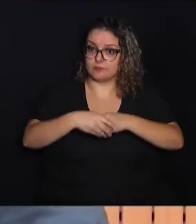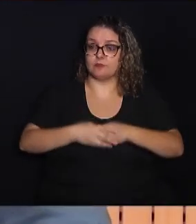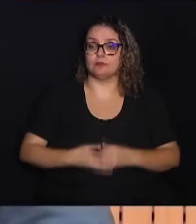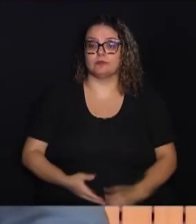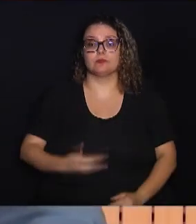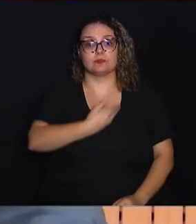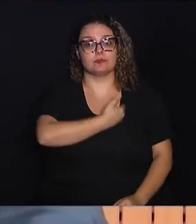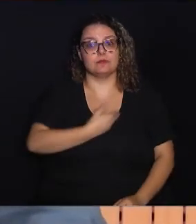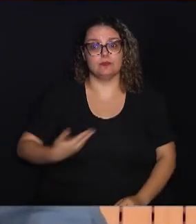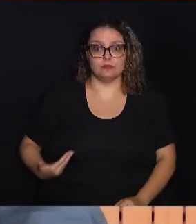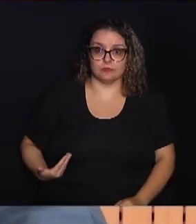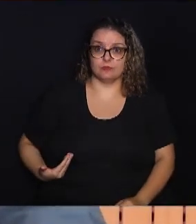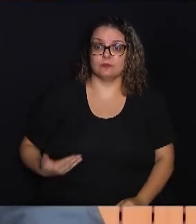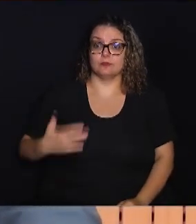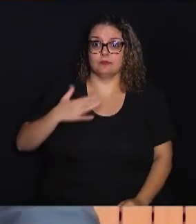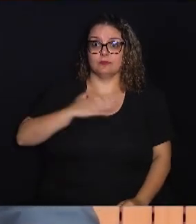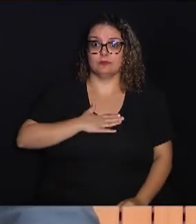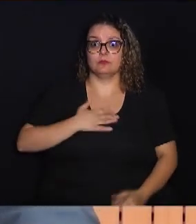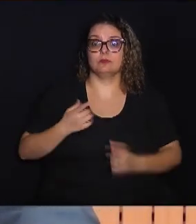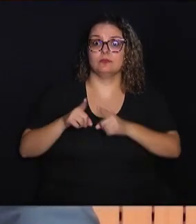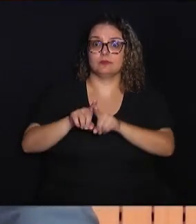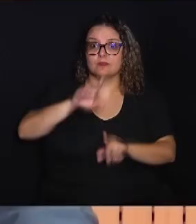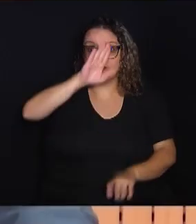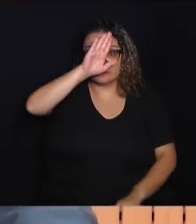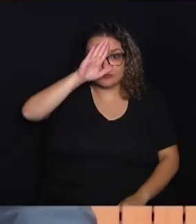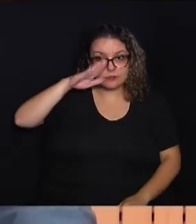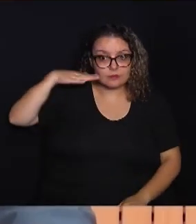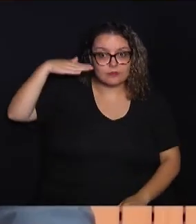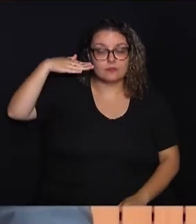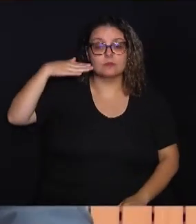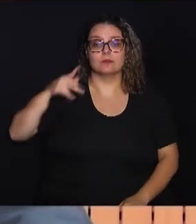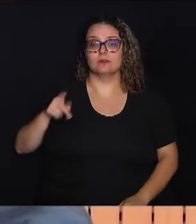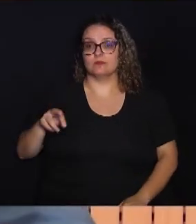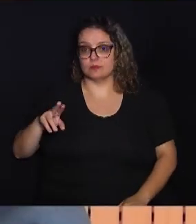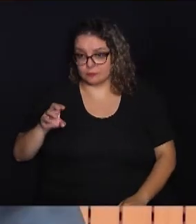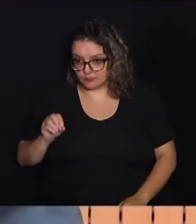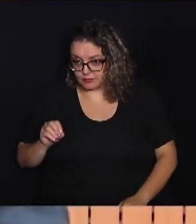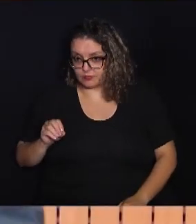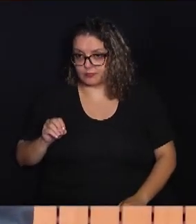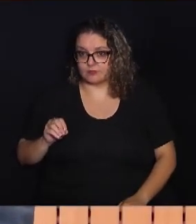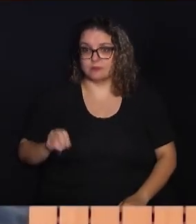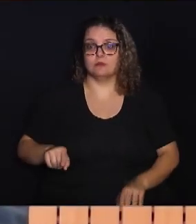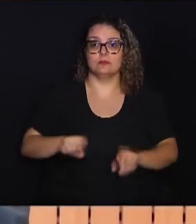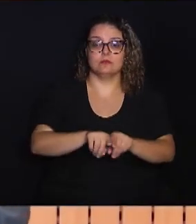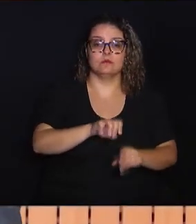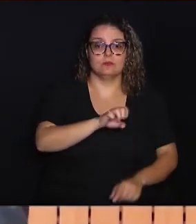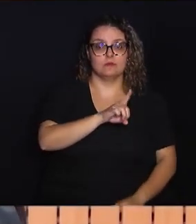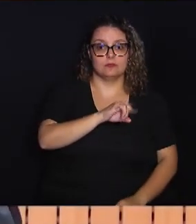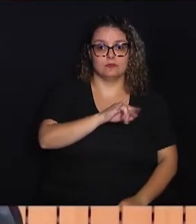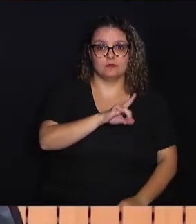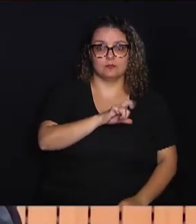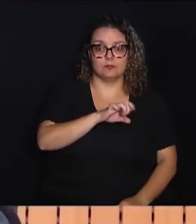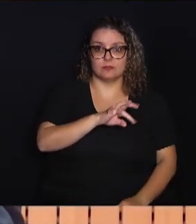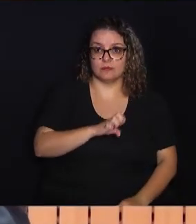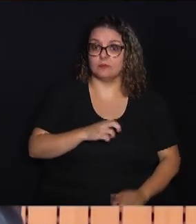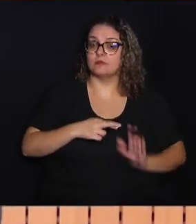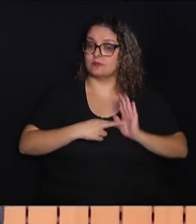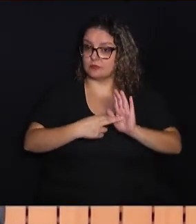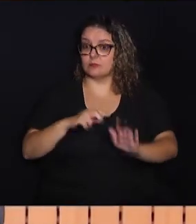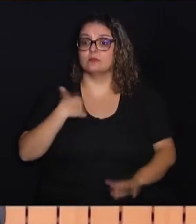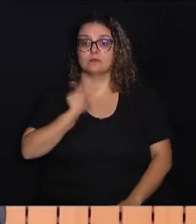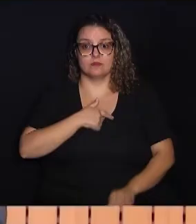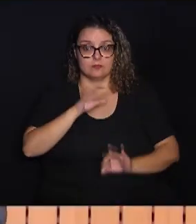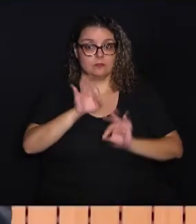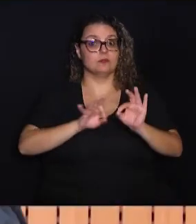publicamente aqui o meu companheiro Pedro Tourinho e minha companheira Edilene Santana que representaram o nosso